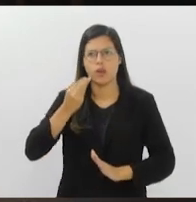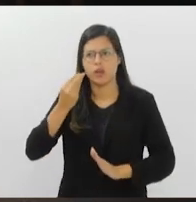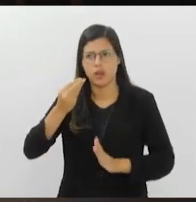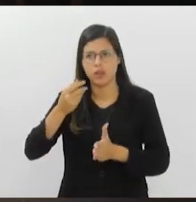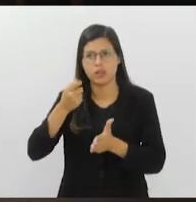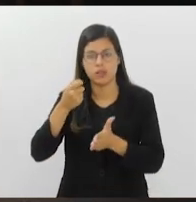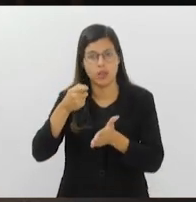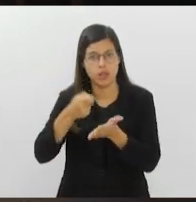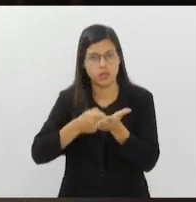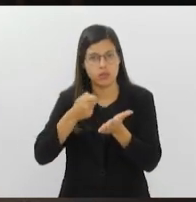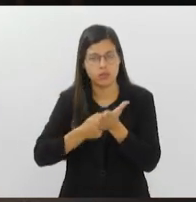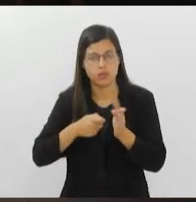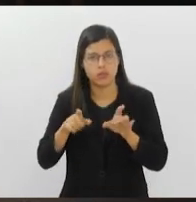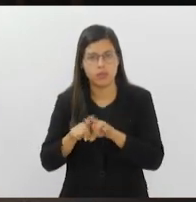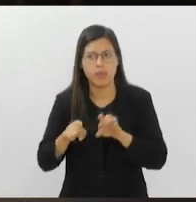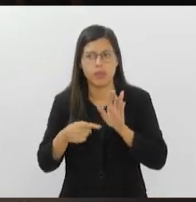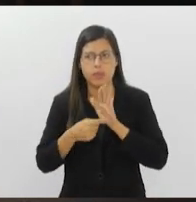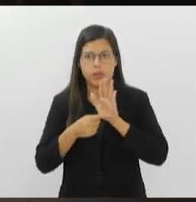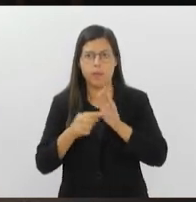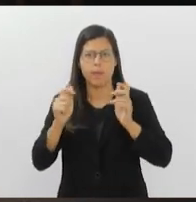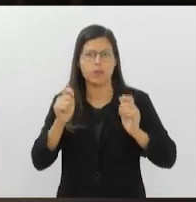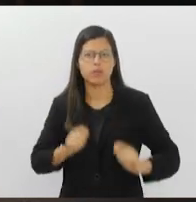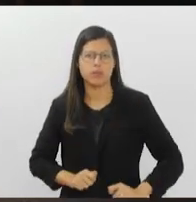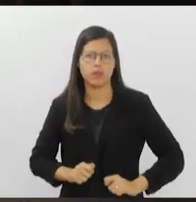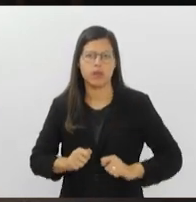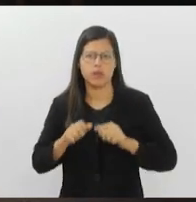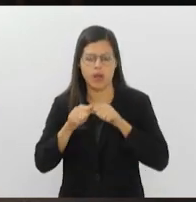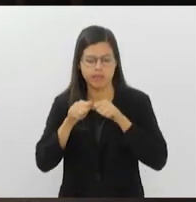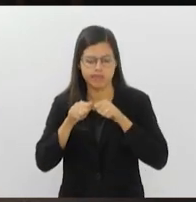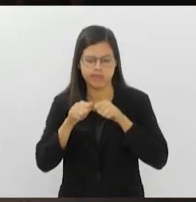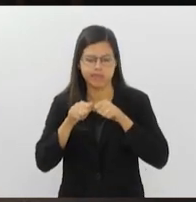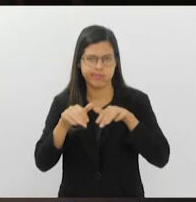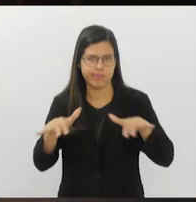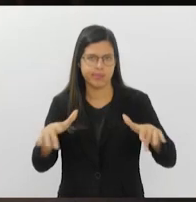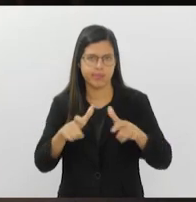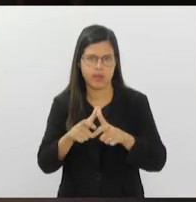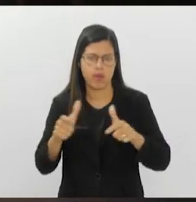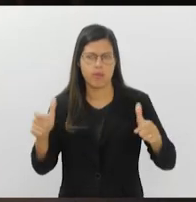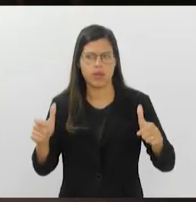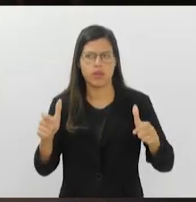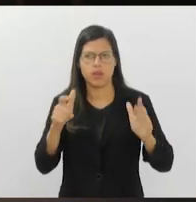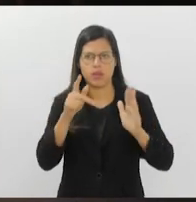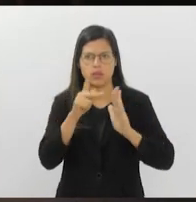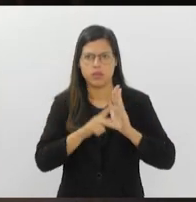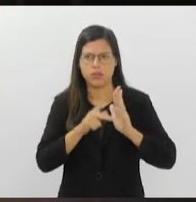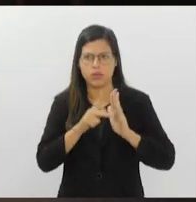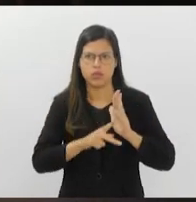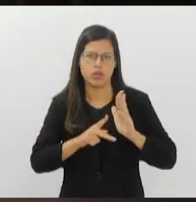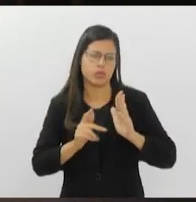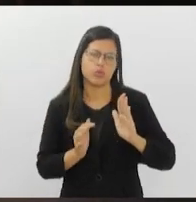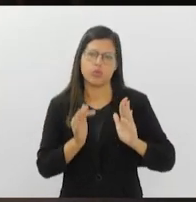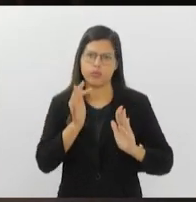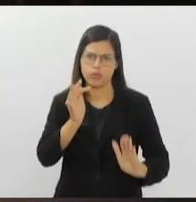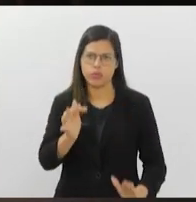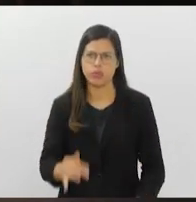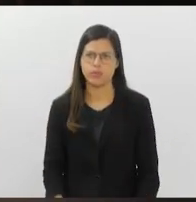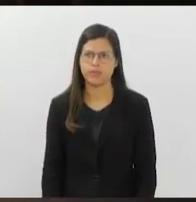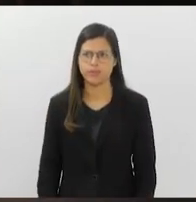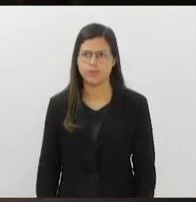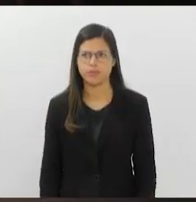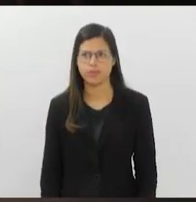gerar know-how e possibilitar a expansão desses projetos nos tempos mais favoráveis.